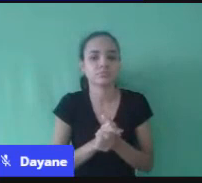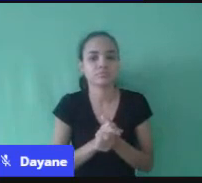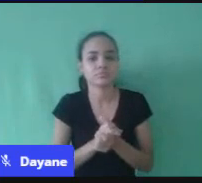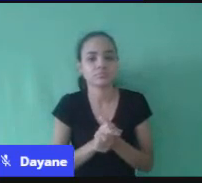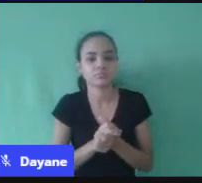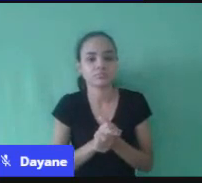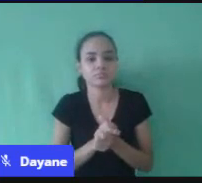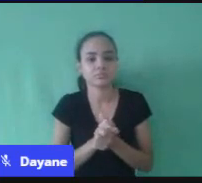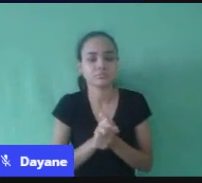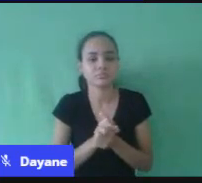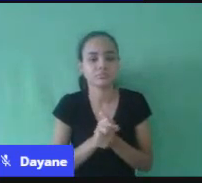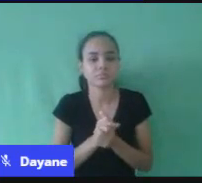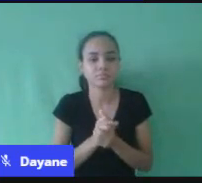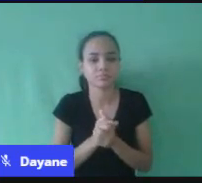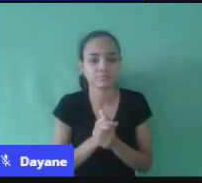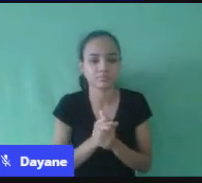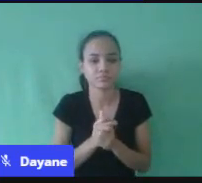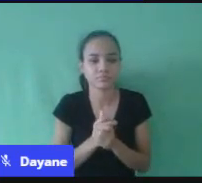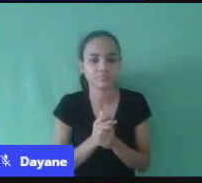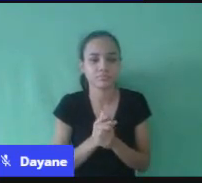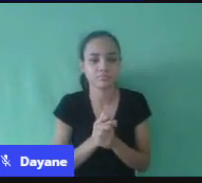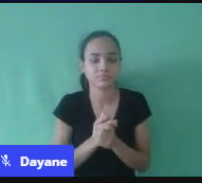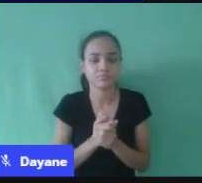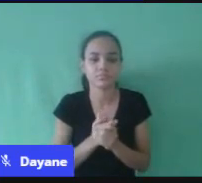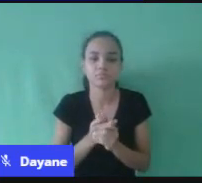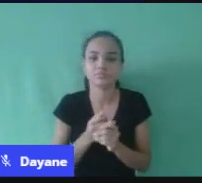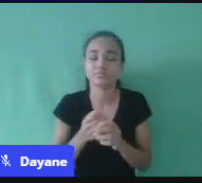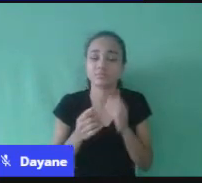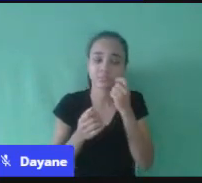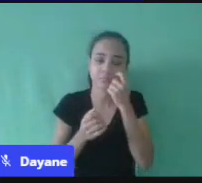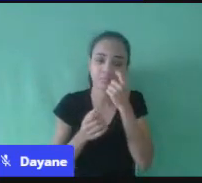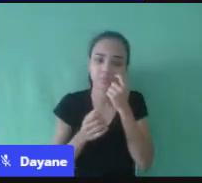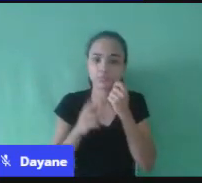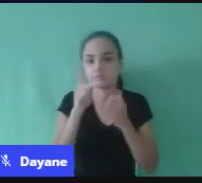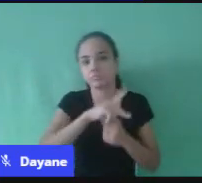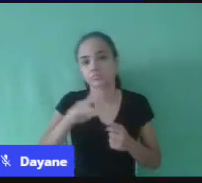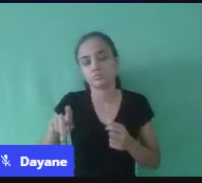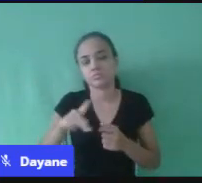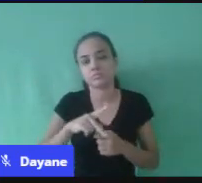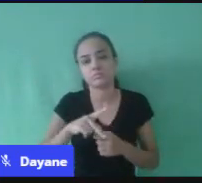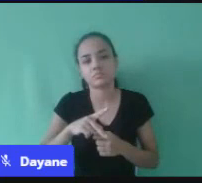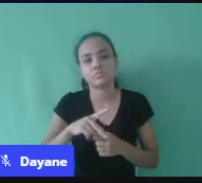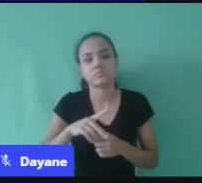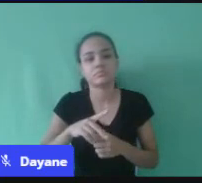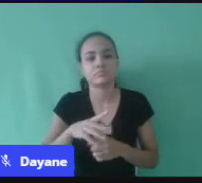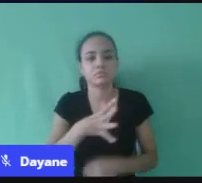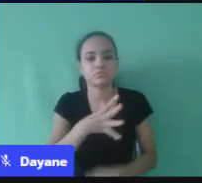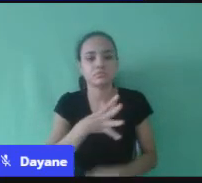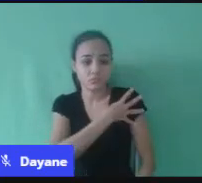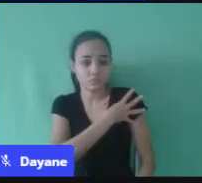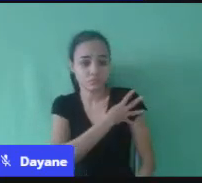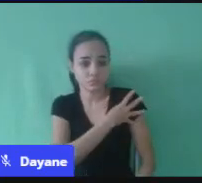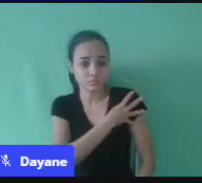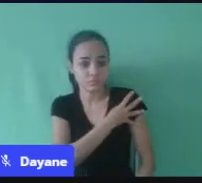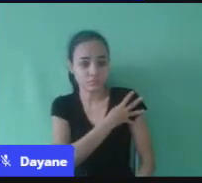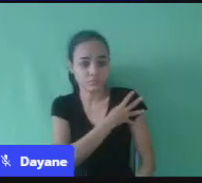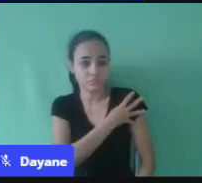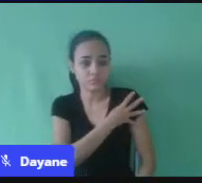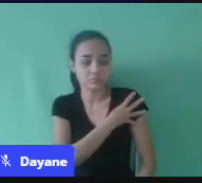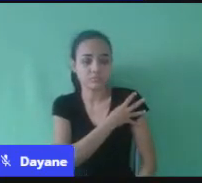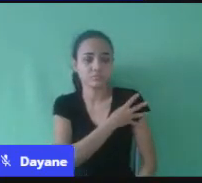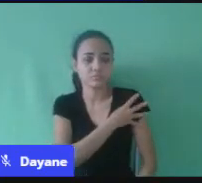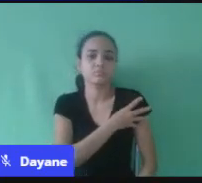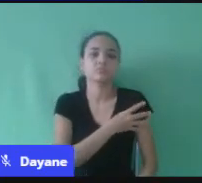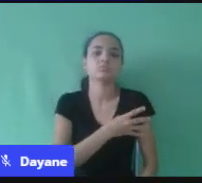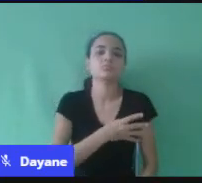à disposição dos professores do 4º ano. A gente sempre coloca nosso e-mail, né? Vocês vão estar aí no